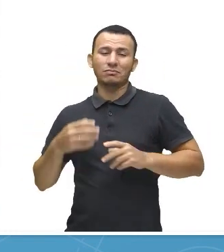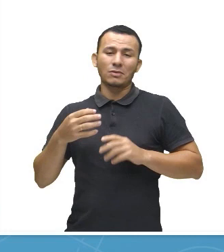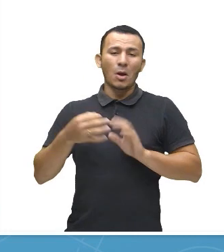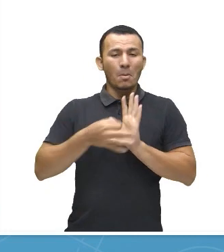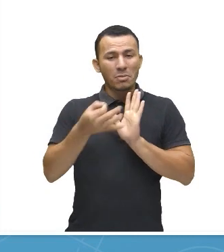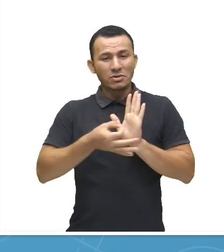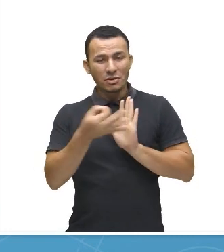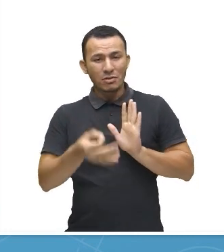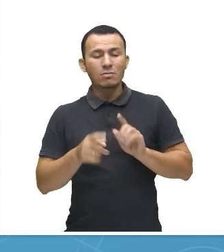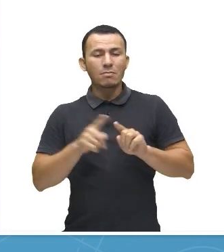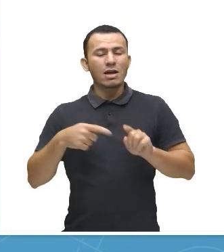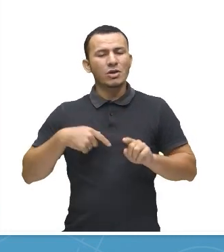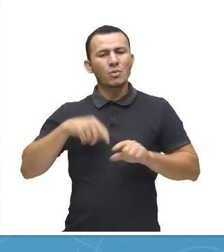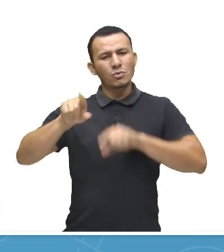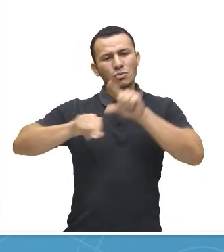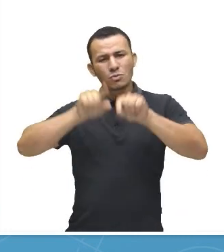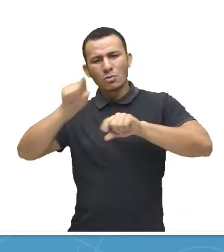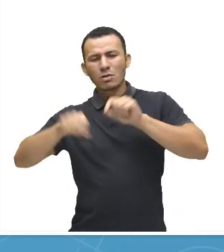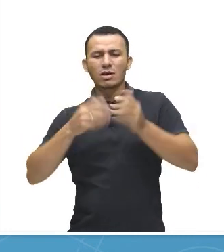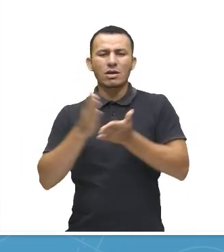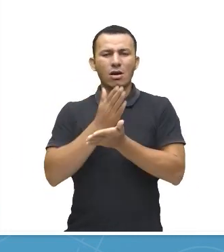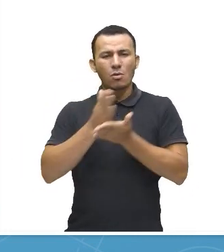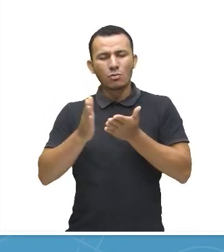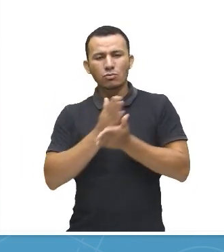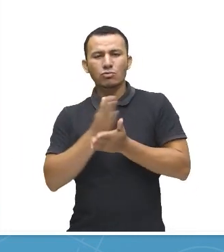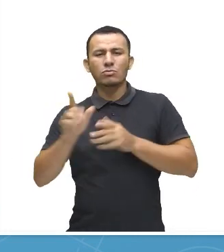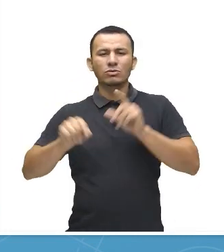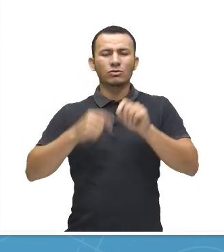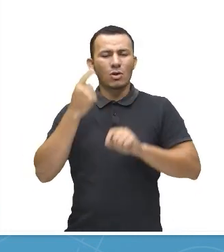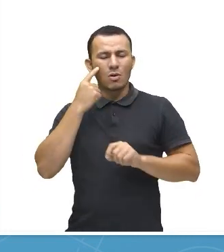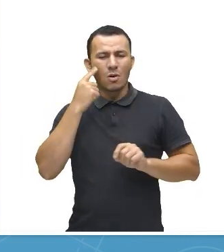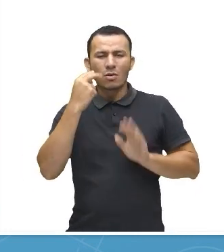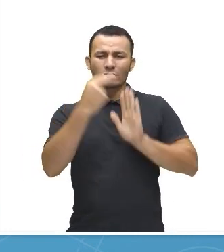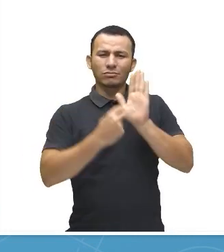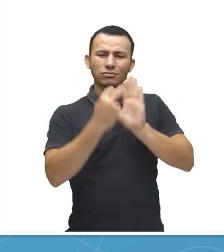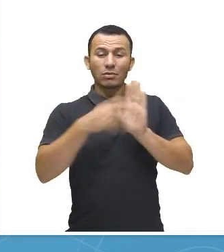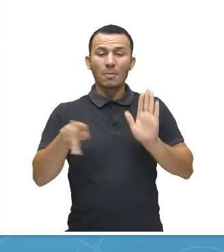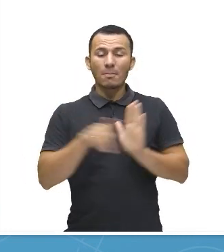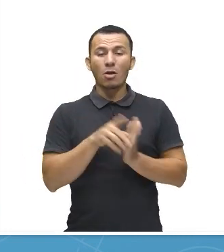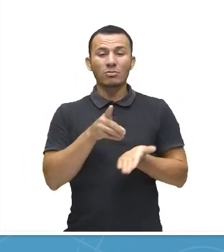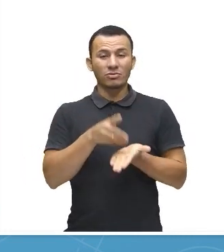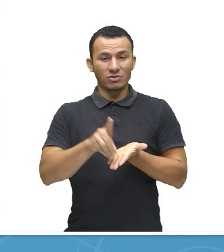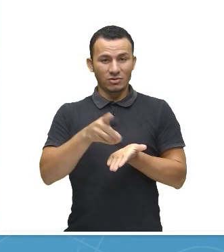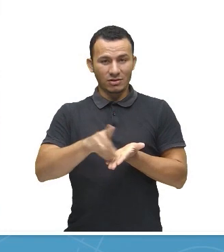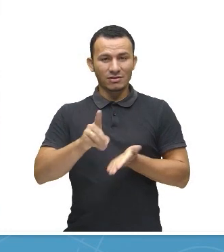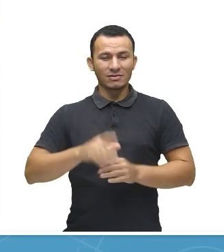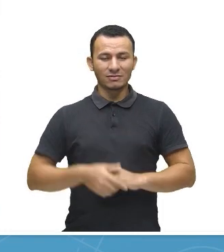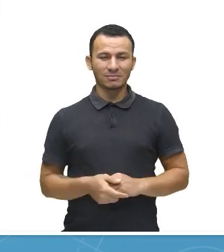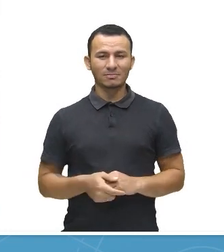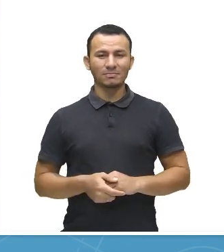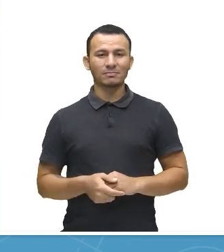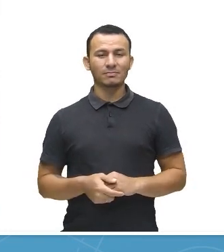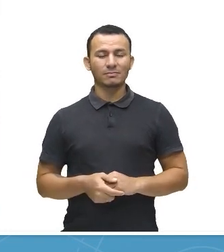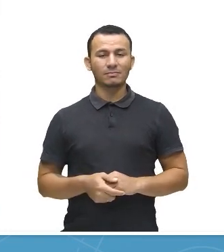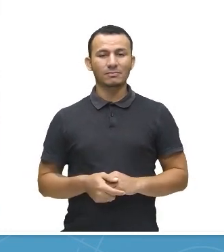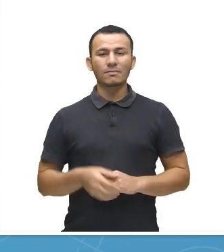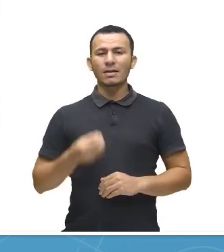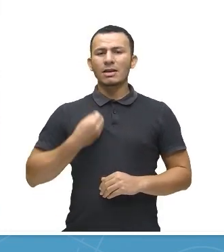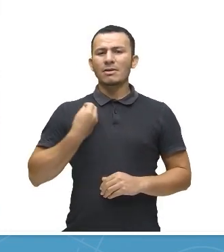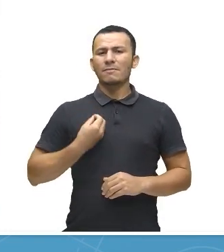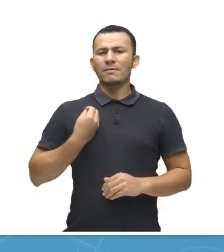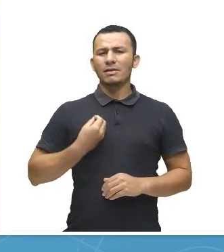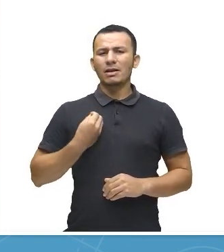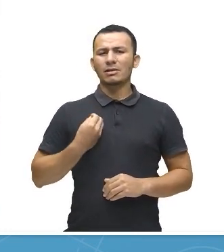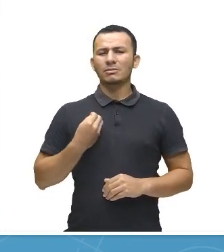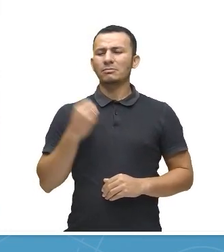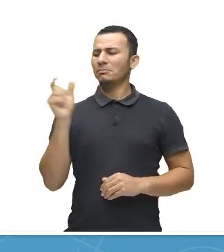mas a gente pegou aqui a opinião, o que está escrito nos dicionários, né? Então, vamos lá. Vida pode